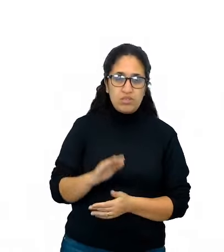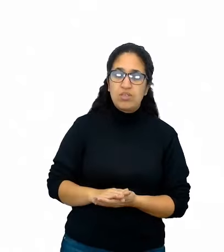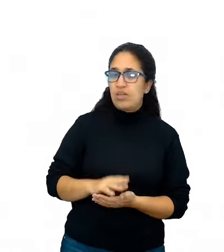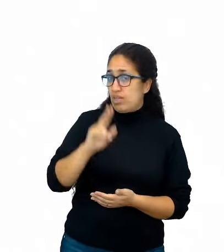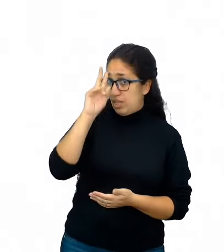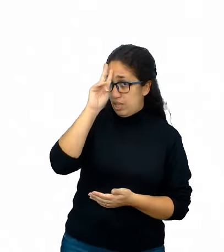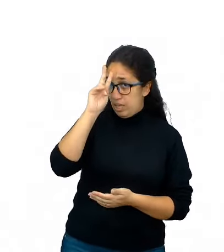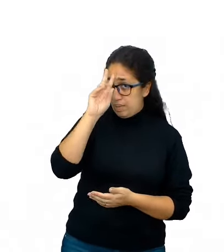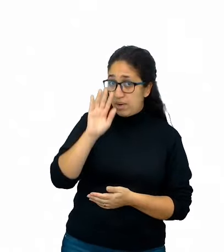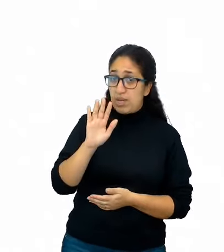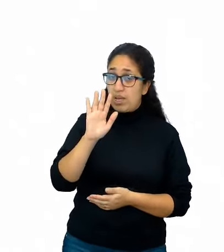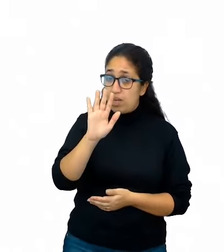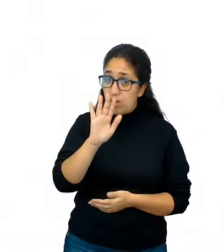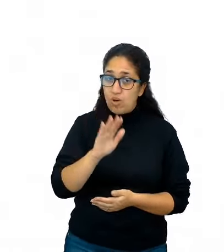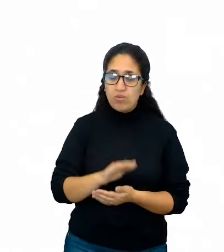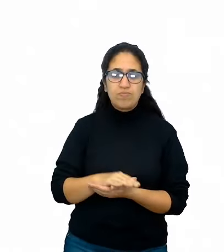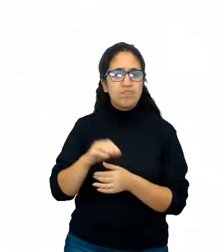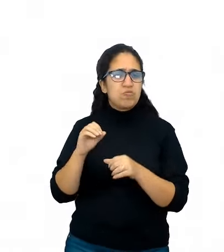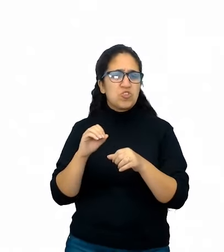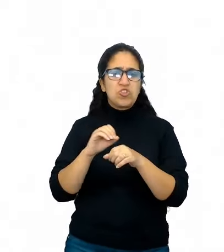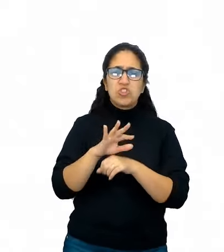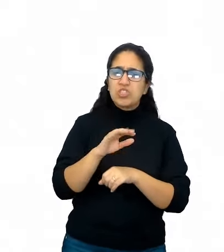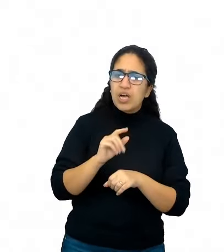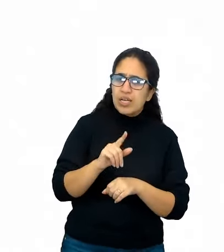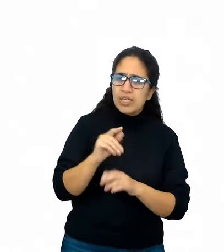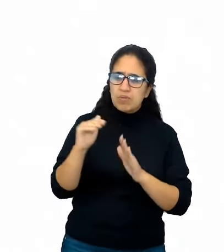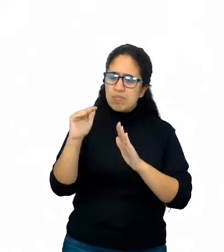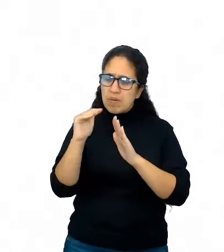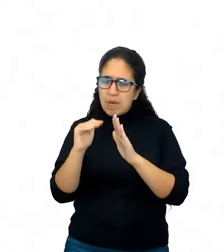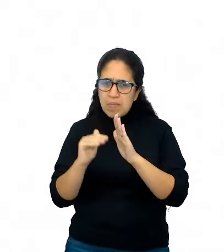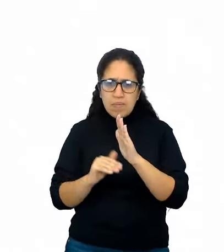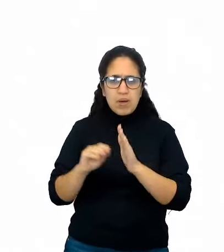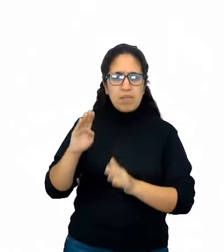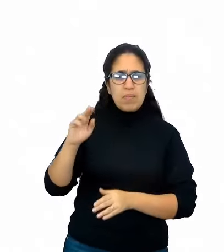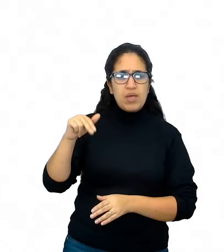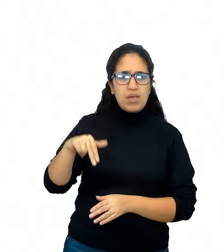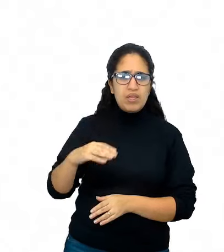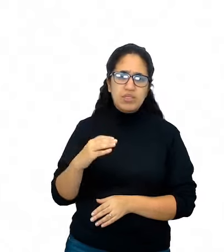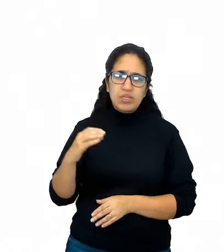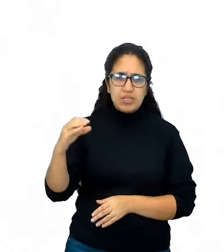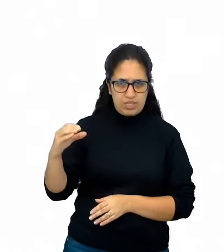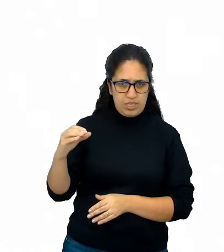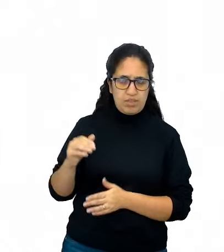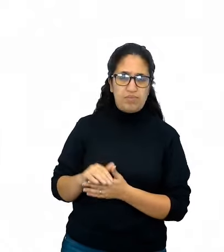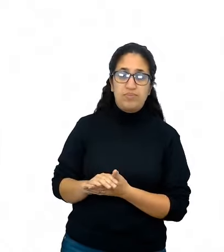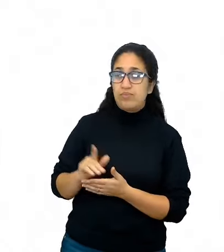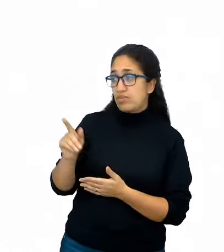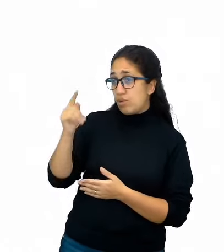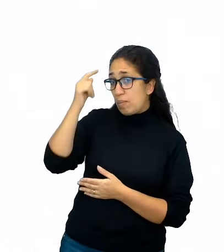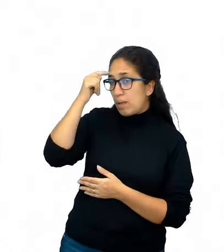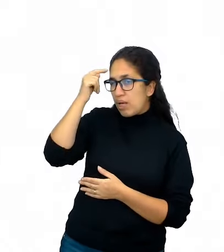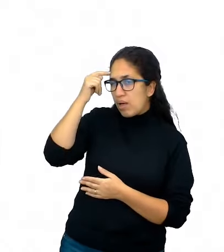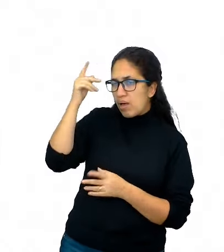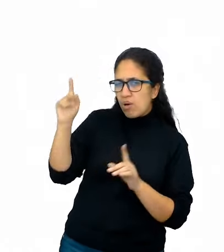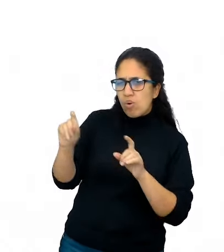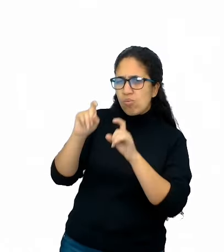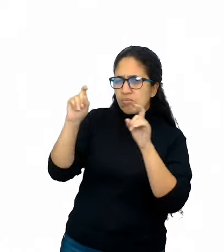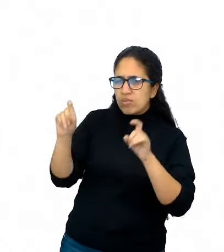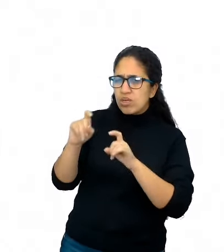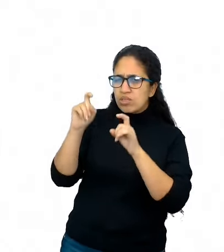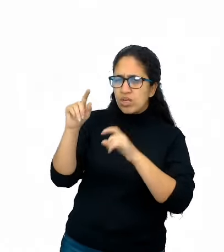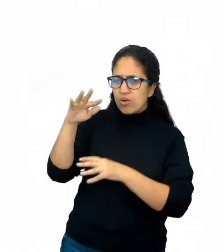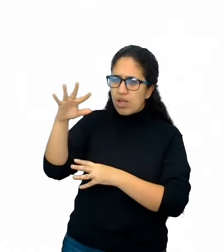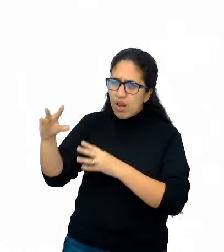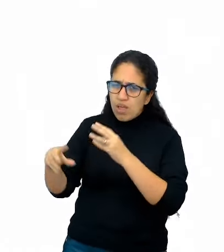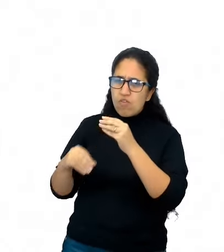Lembramos indicações contidas na BNCC como se segue. Pensamento computacional, ele